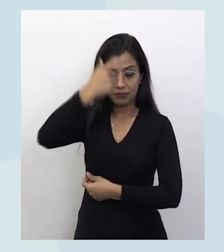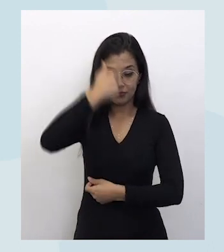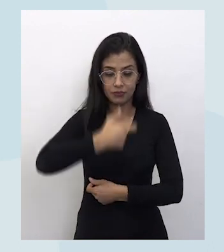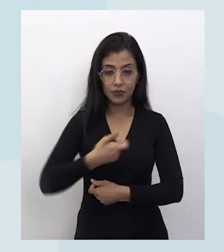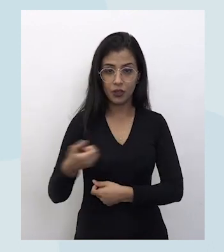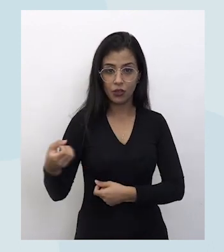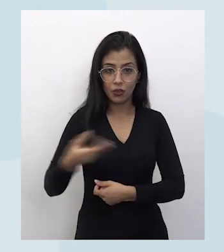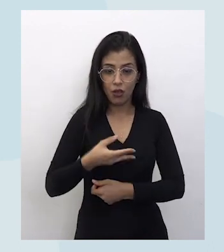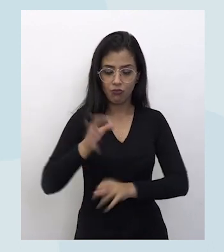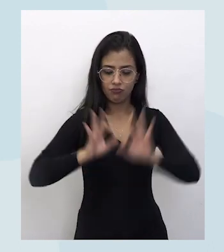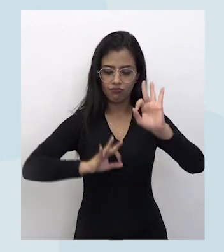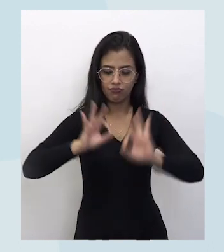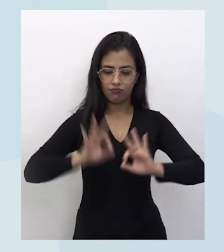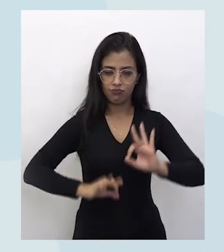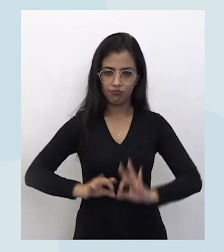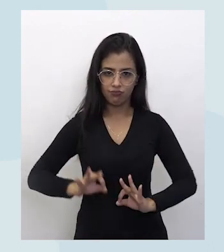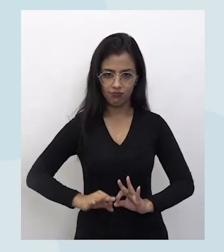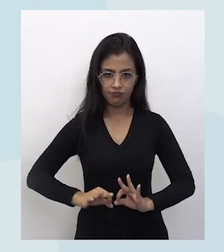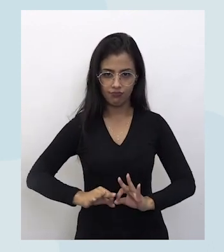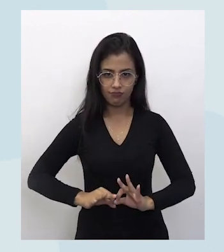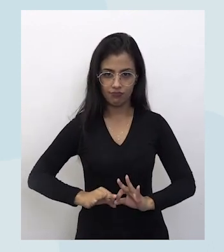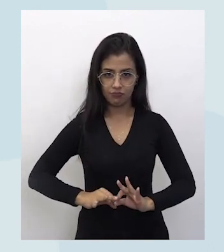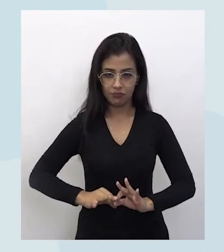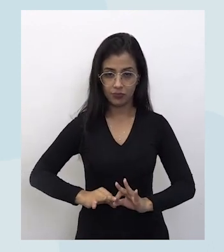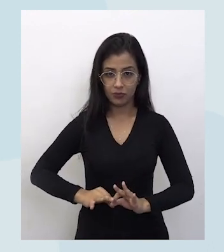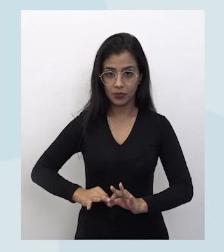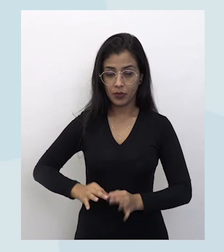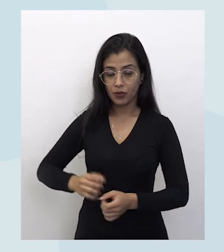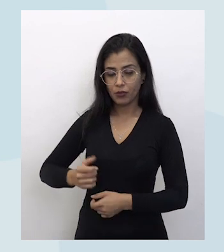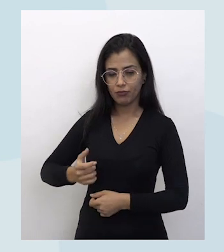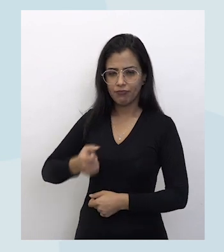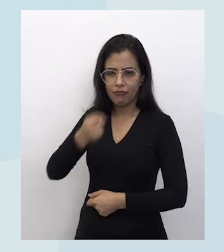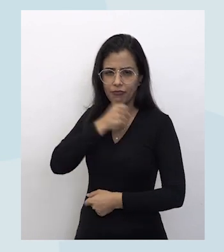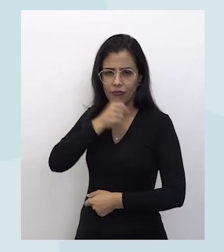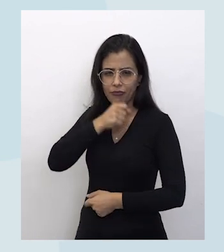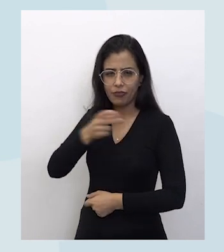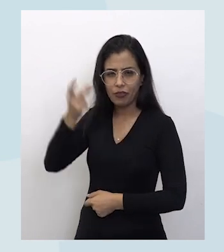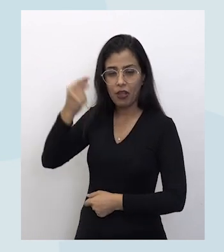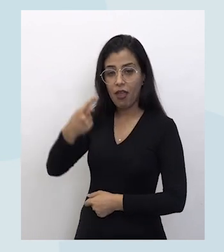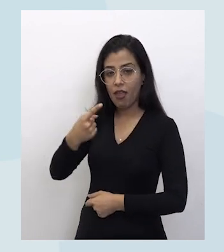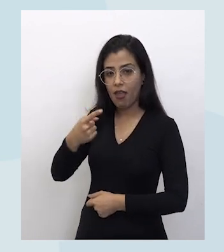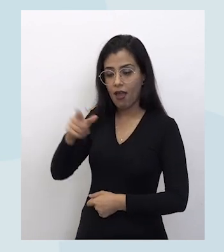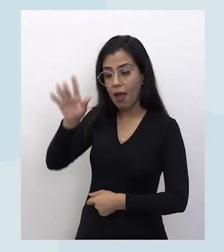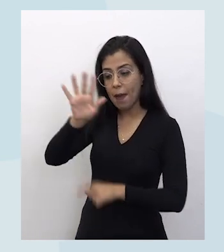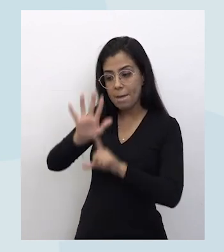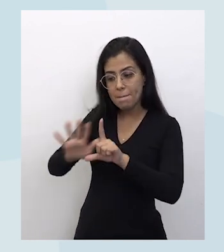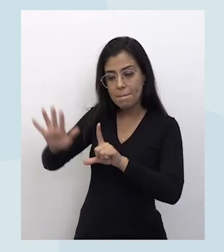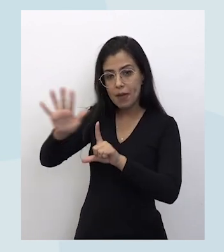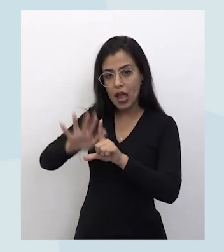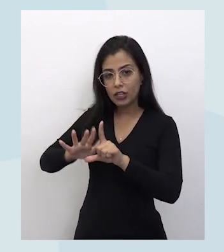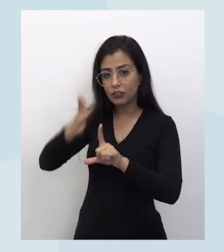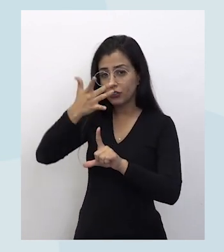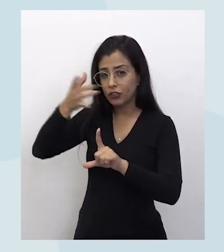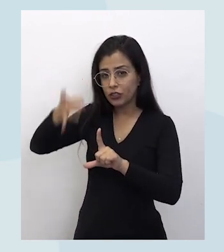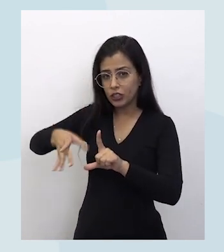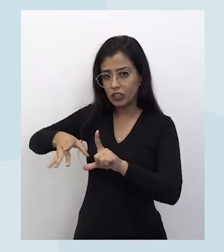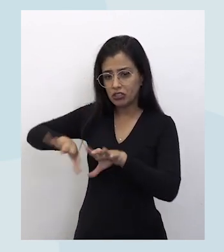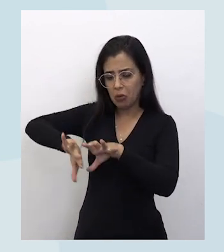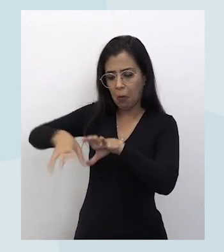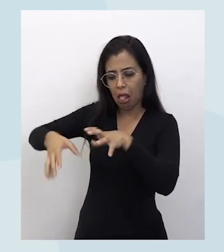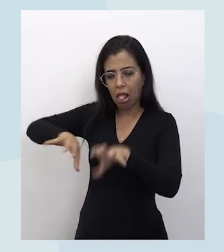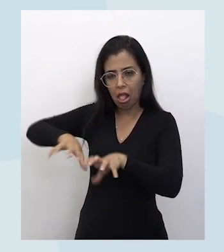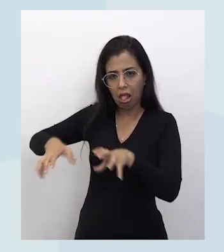corretamente destinadas. No velho eu, tem a imagem aí de alguns lixos no cesto, o cesto de lixo